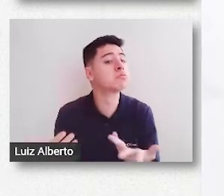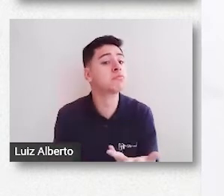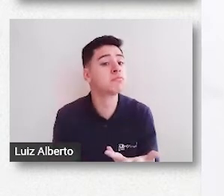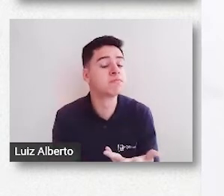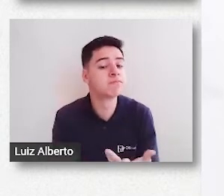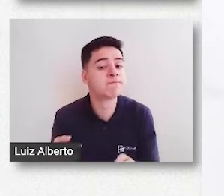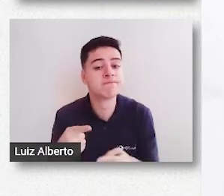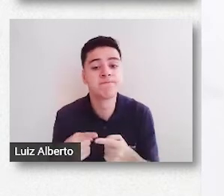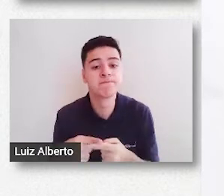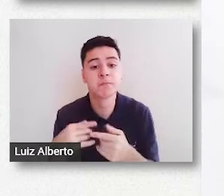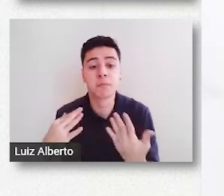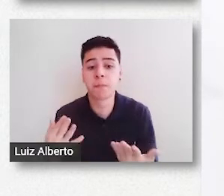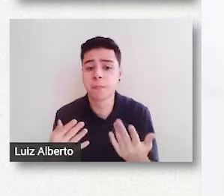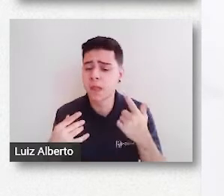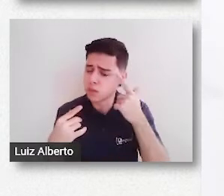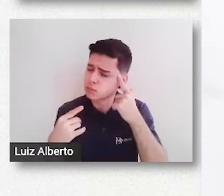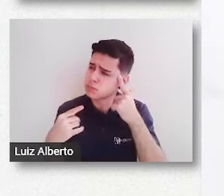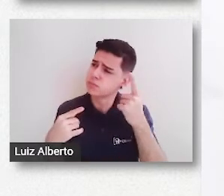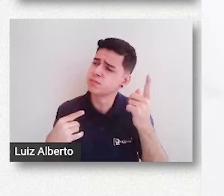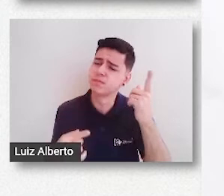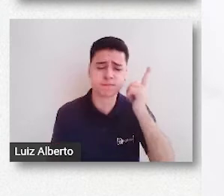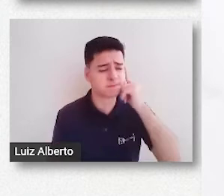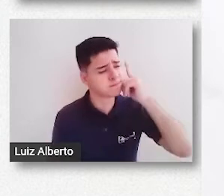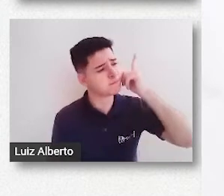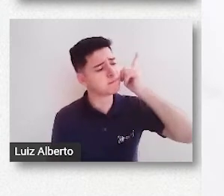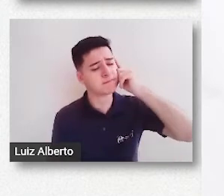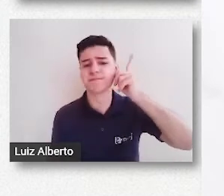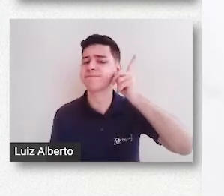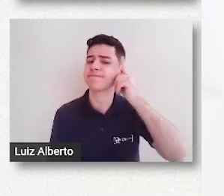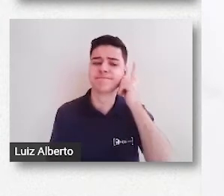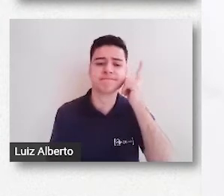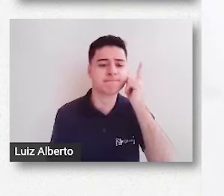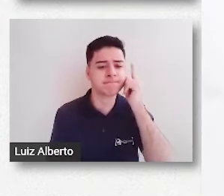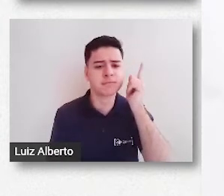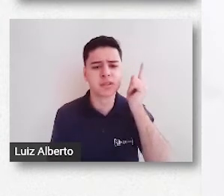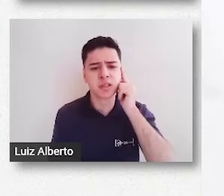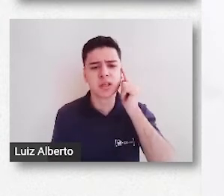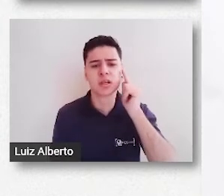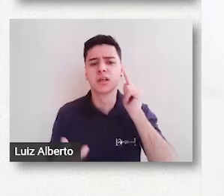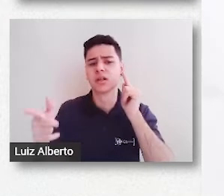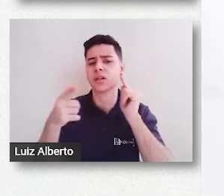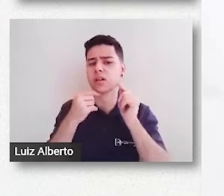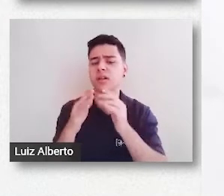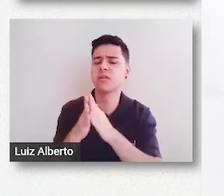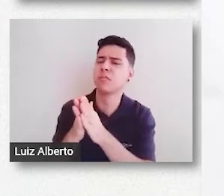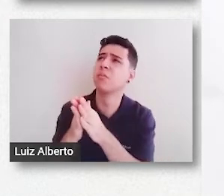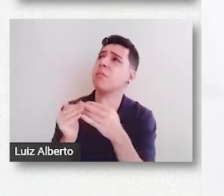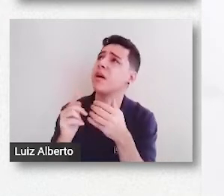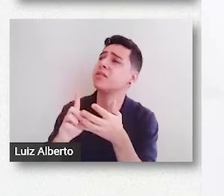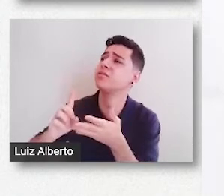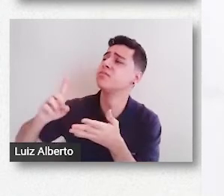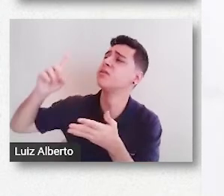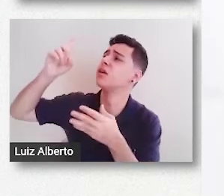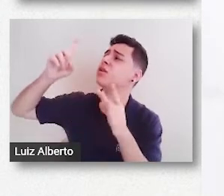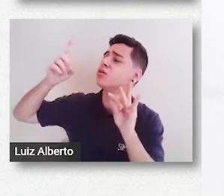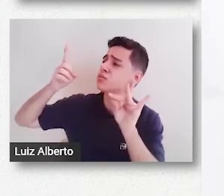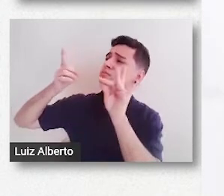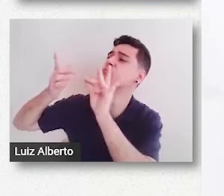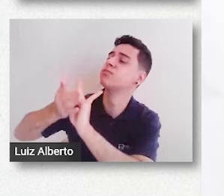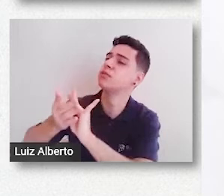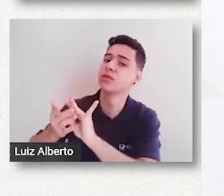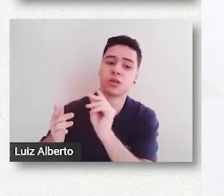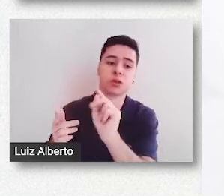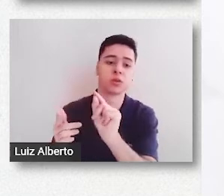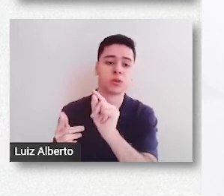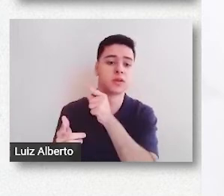Né? Então ele fica pensando muito sobre isso e ele faz um apelo, né, às forças divinas, a Deus, de que